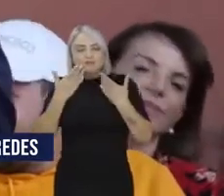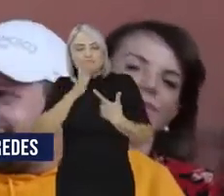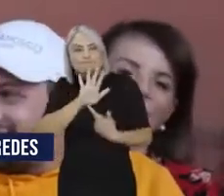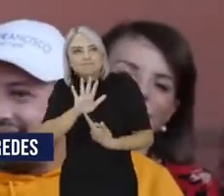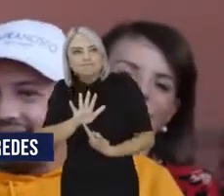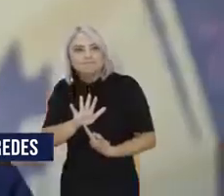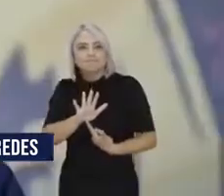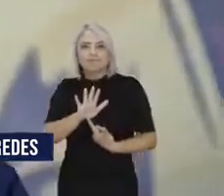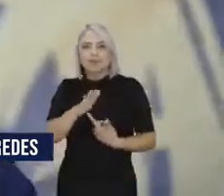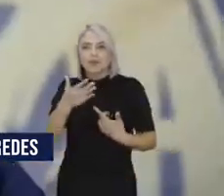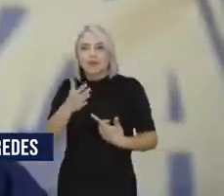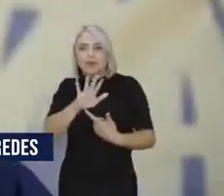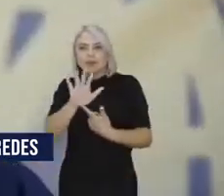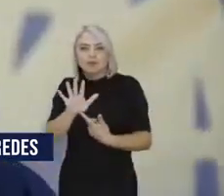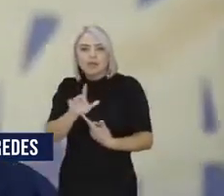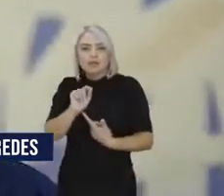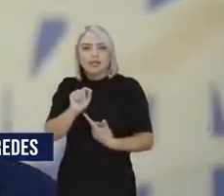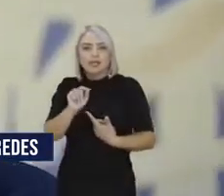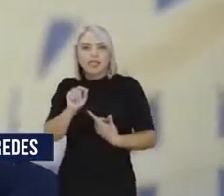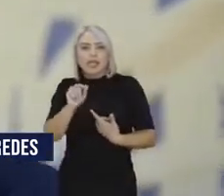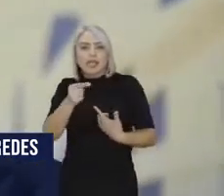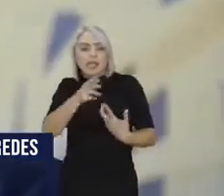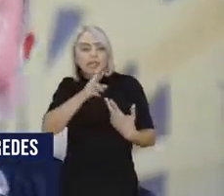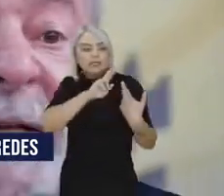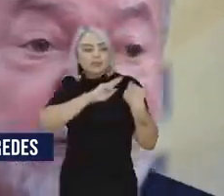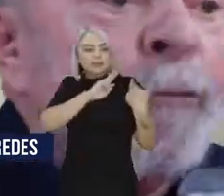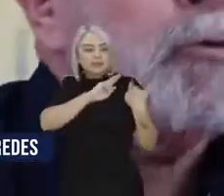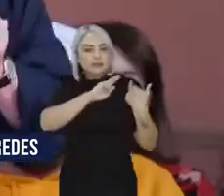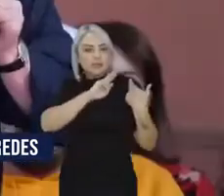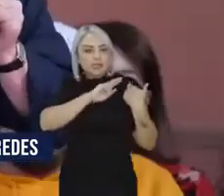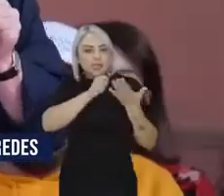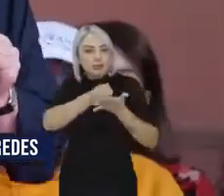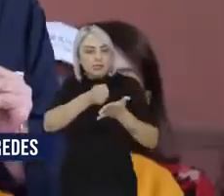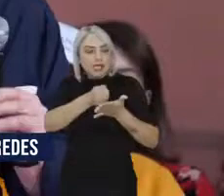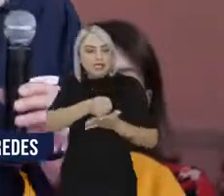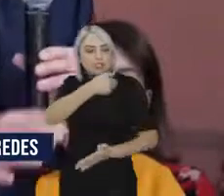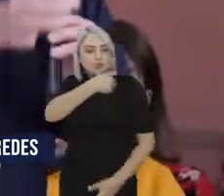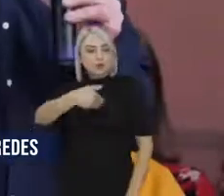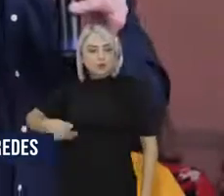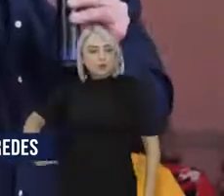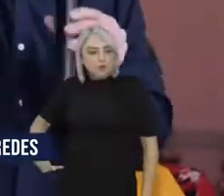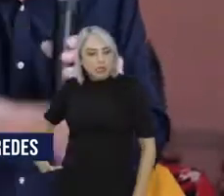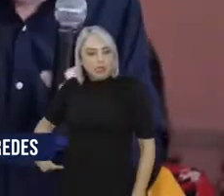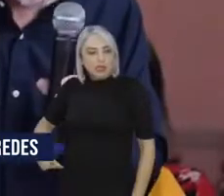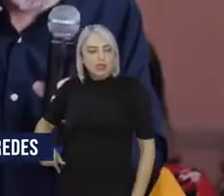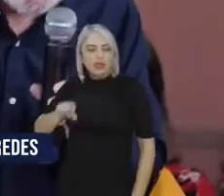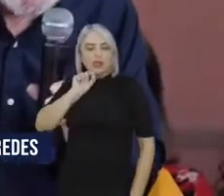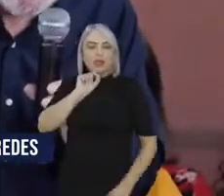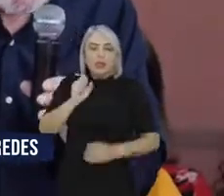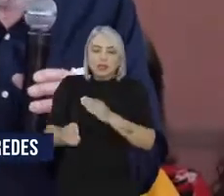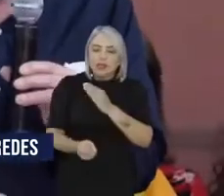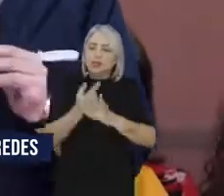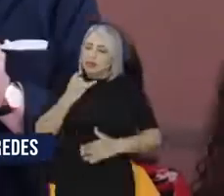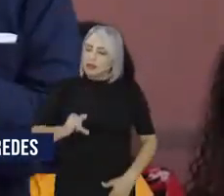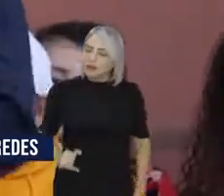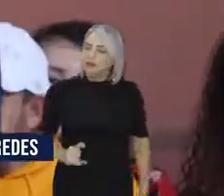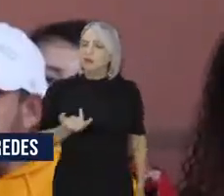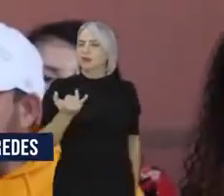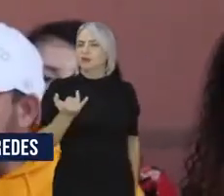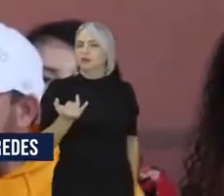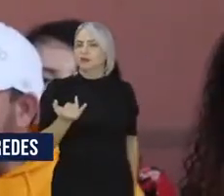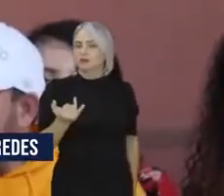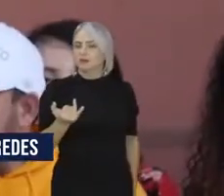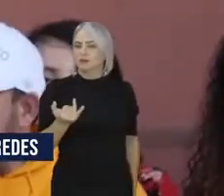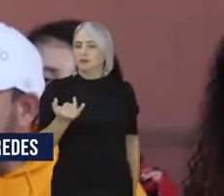Não é demonstração que o papel do Estado é apenas o de criar a oportunidade. O Estado não